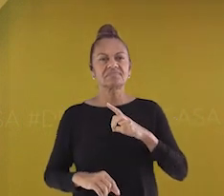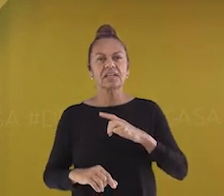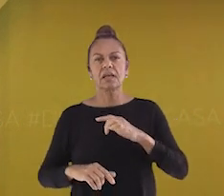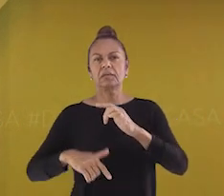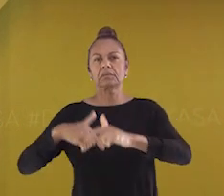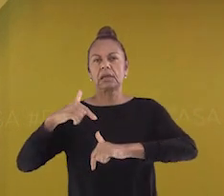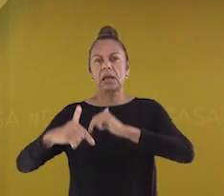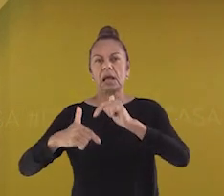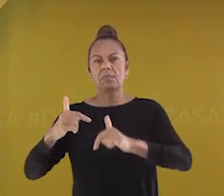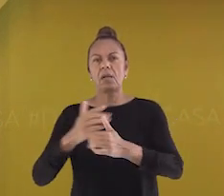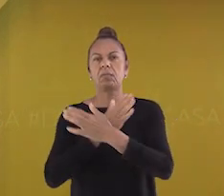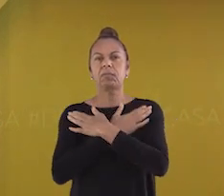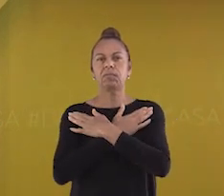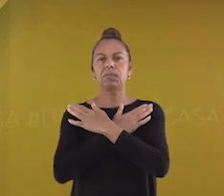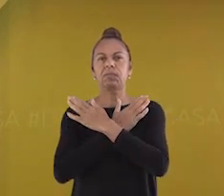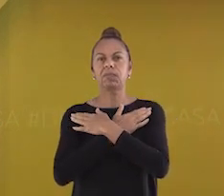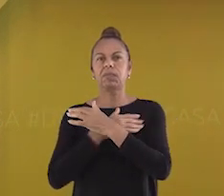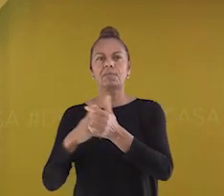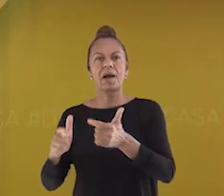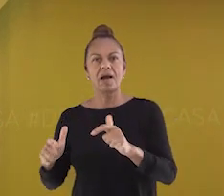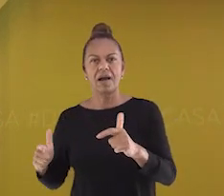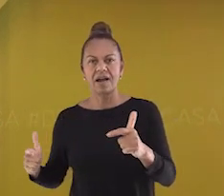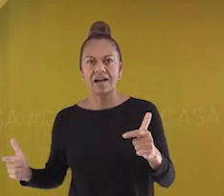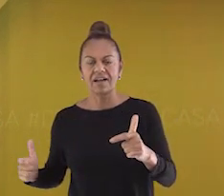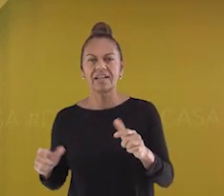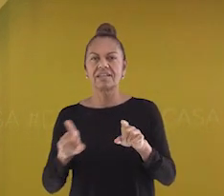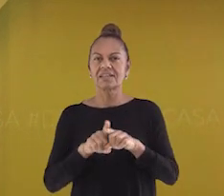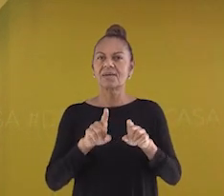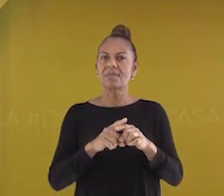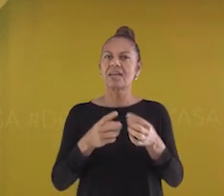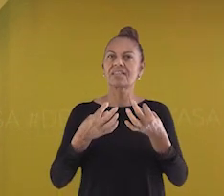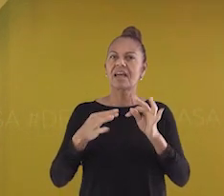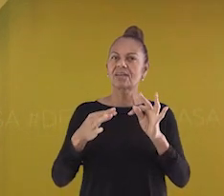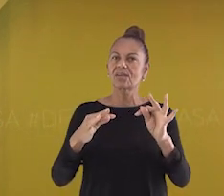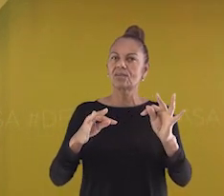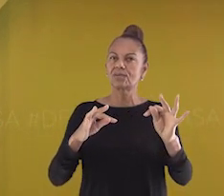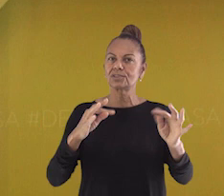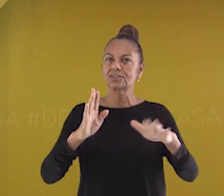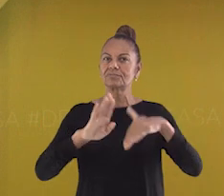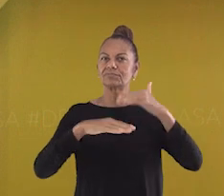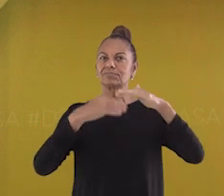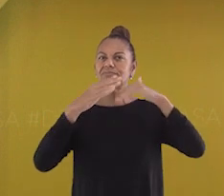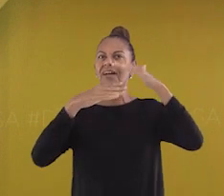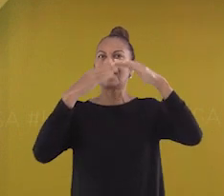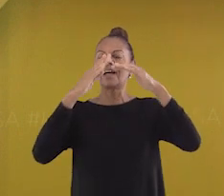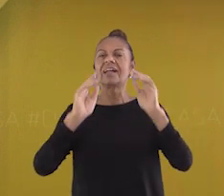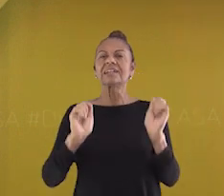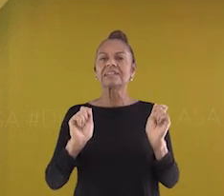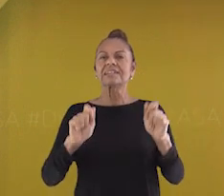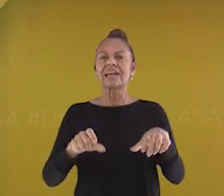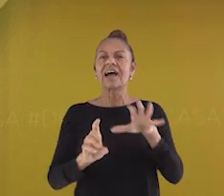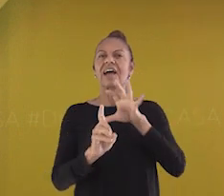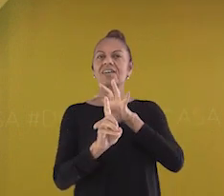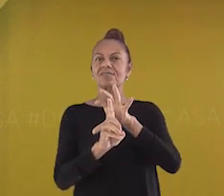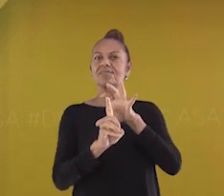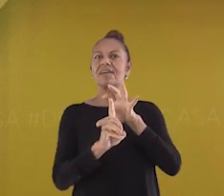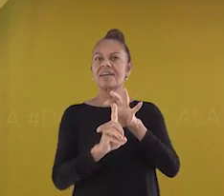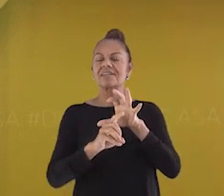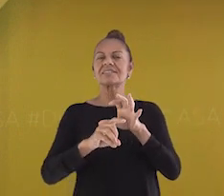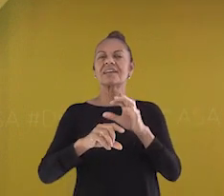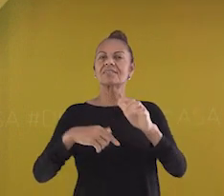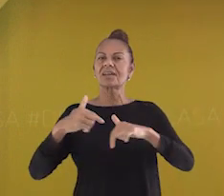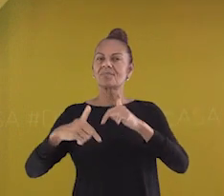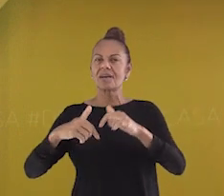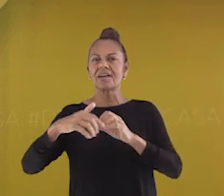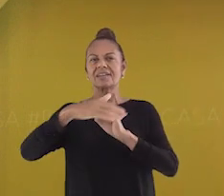A primeira, letra A, diz o seguinte: o alto índice de desemprego e o aumento das inovações tecnológicas